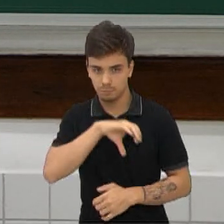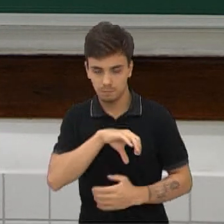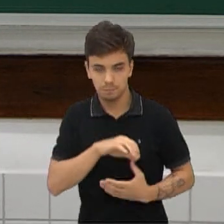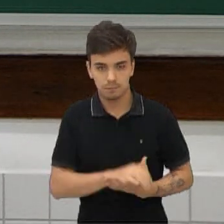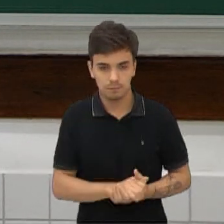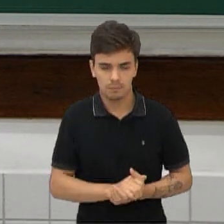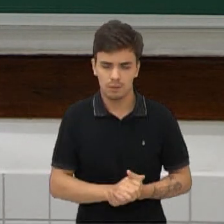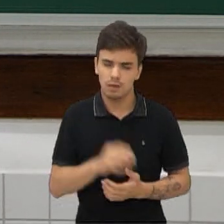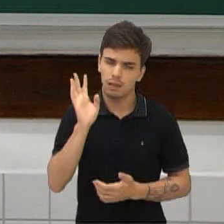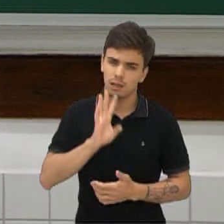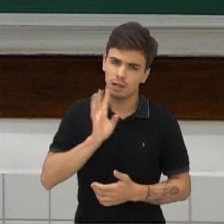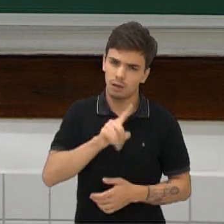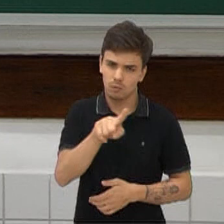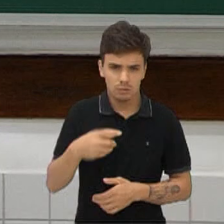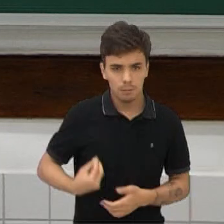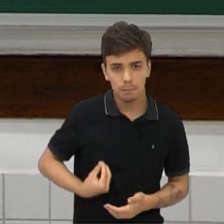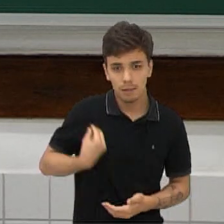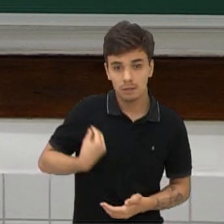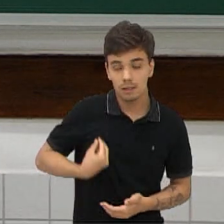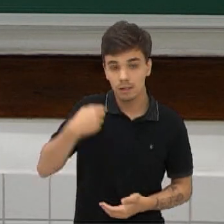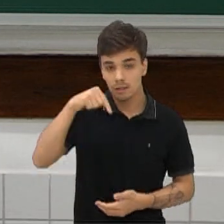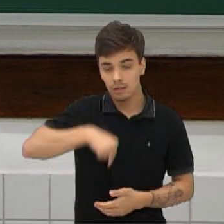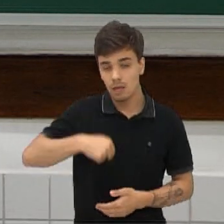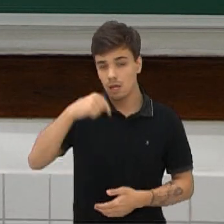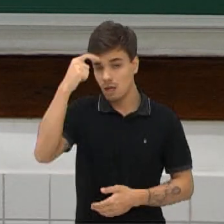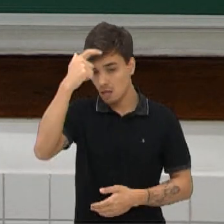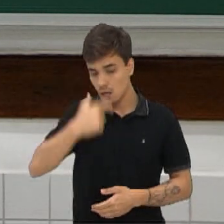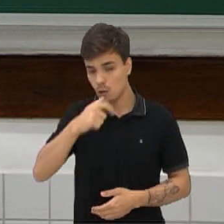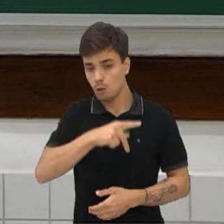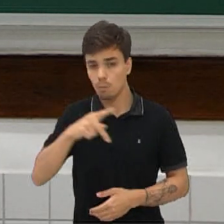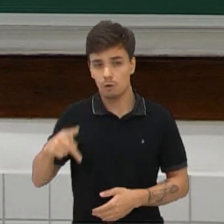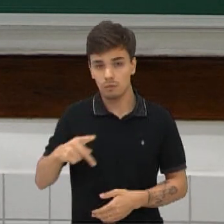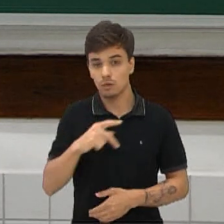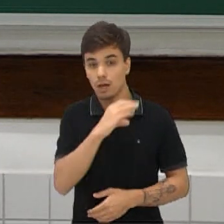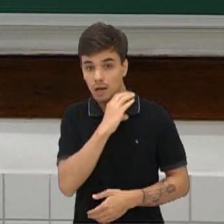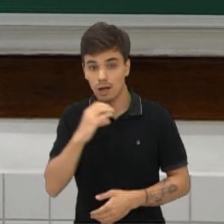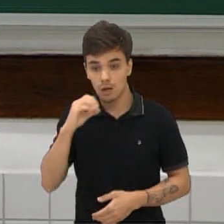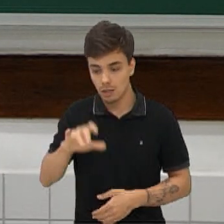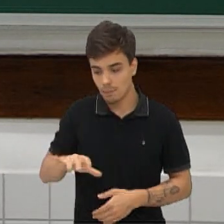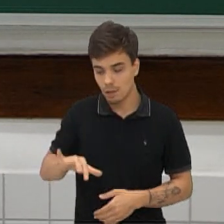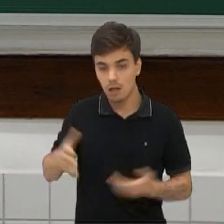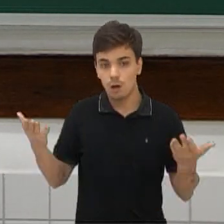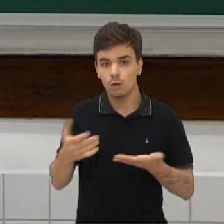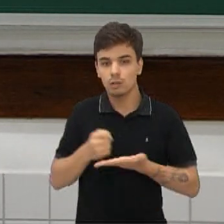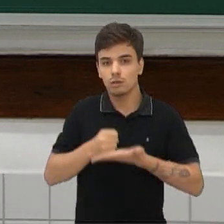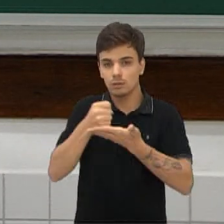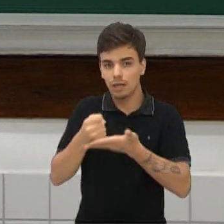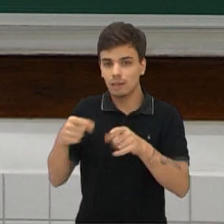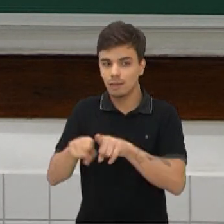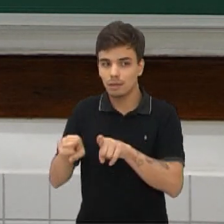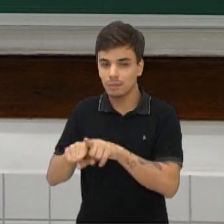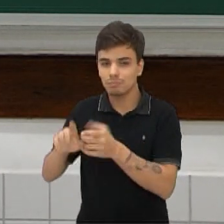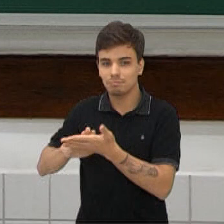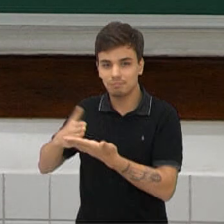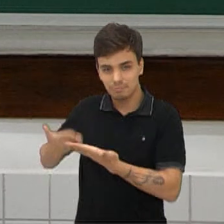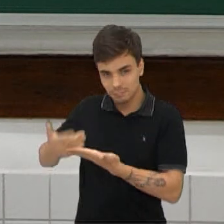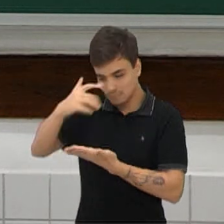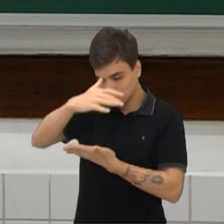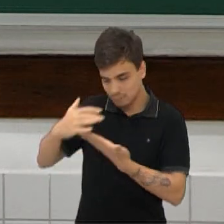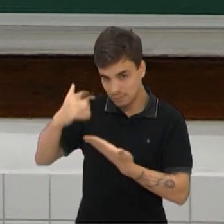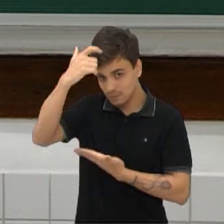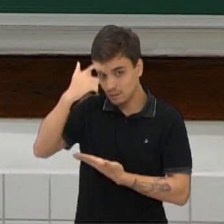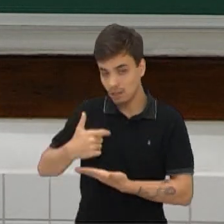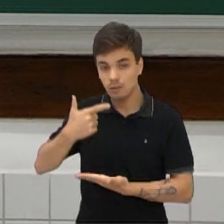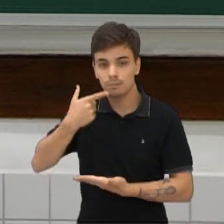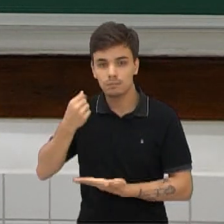portuguesa. Que legal que você está aqui. Eu sou a professora Carolina Molina e aqui para me ajudar está aqui o Cadu, que veio hoje aqui